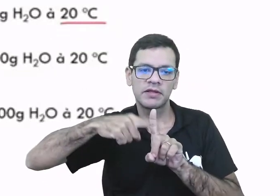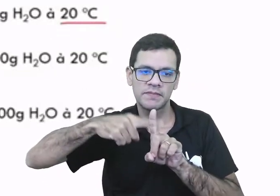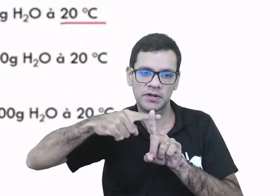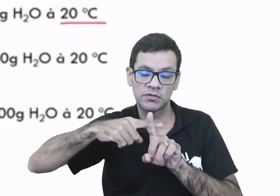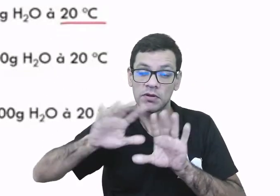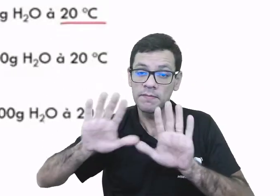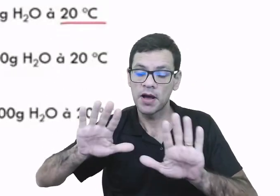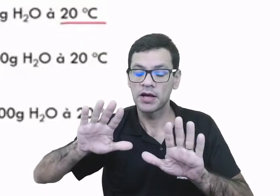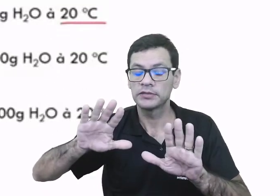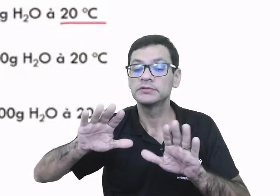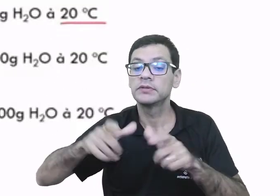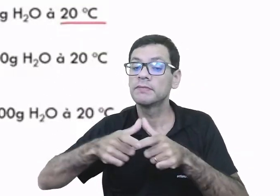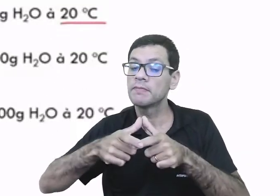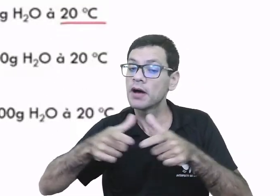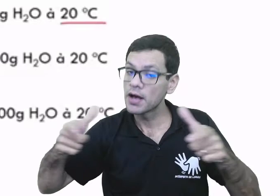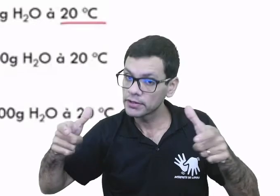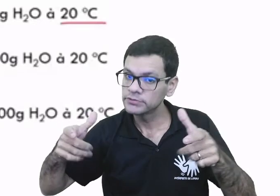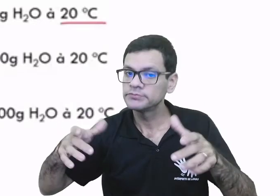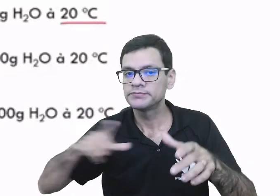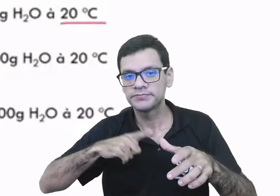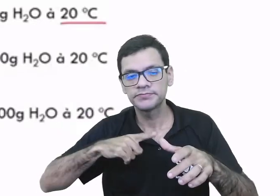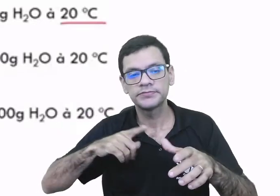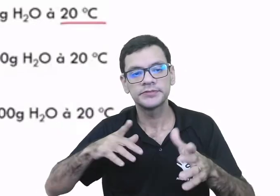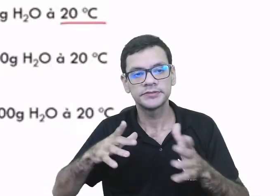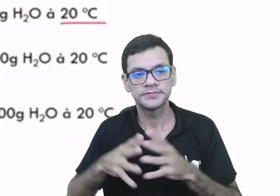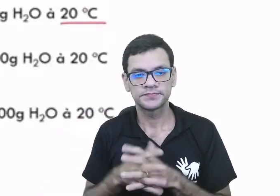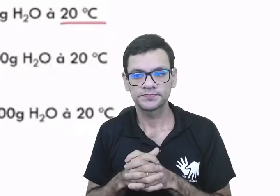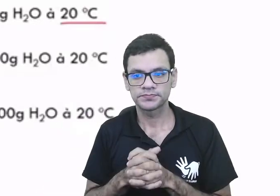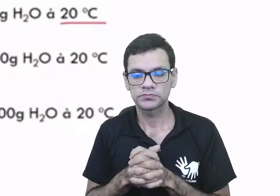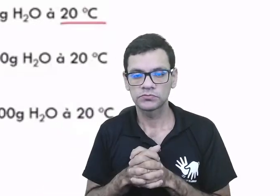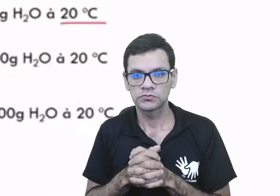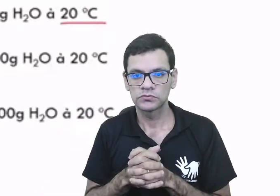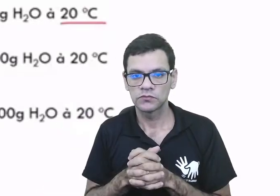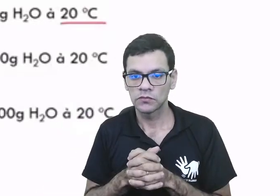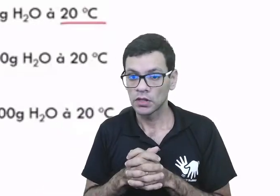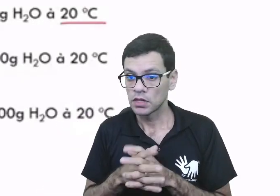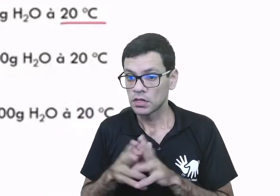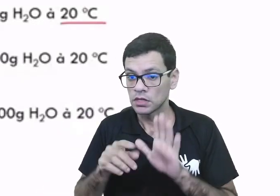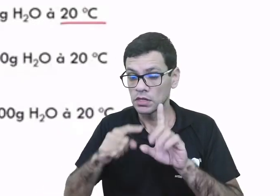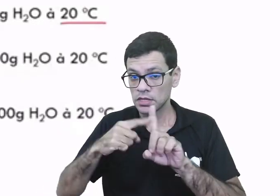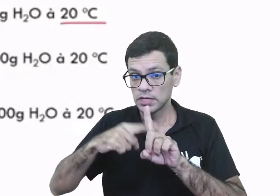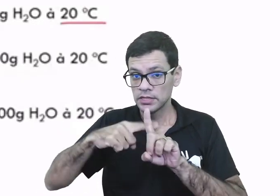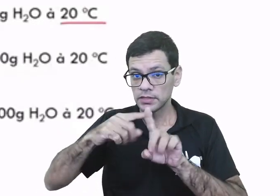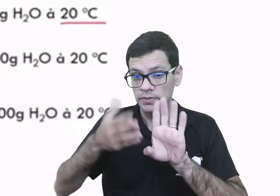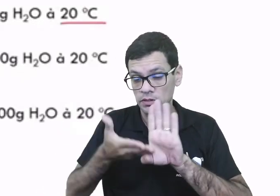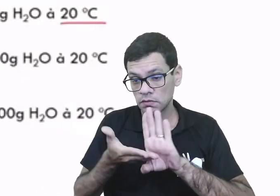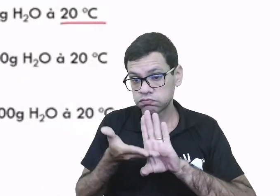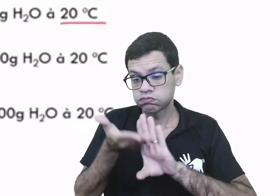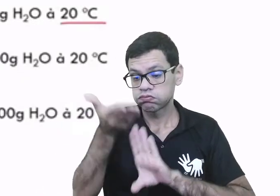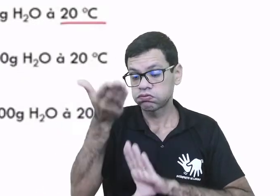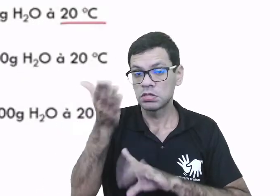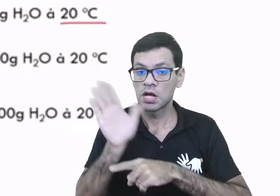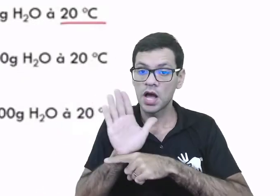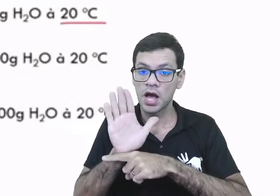Em geral, tá? Tem exceções. O aumento da temperatura favorece a